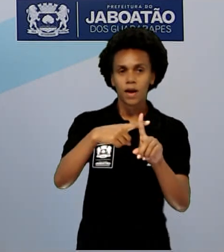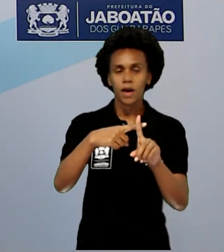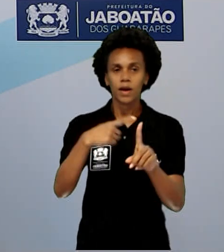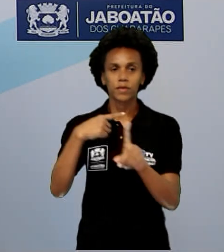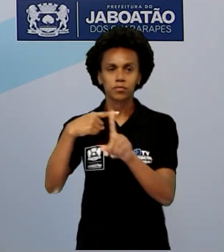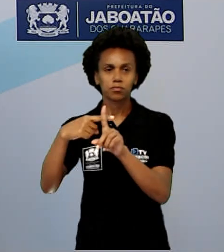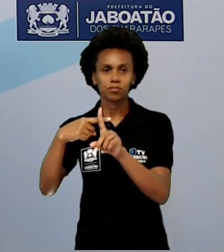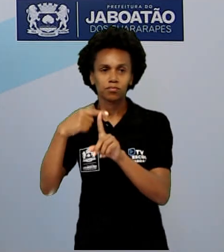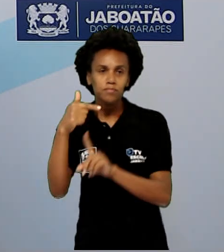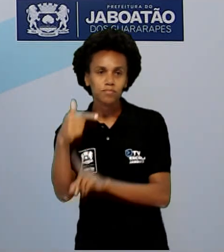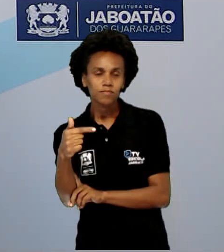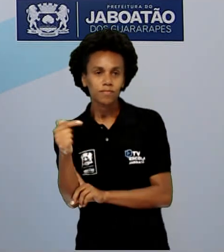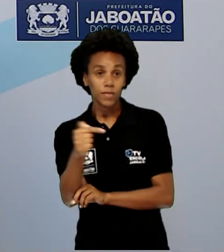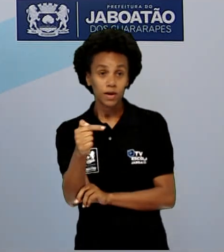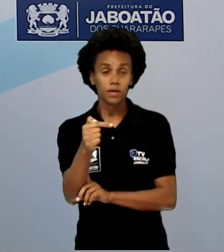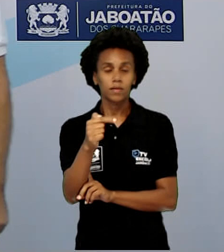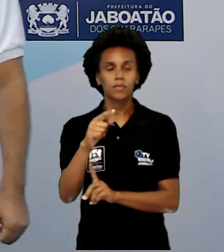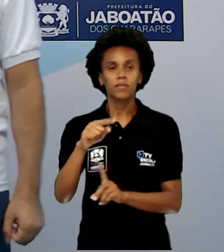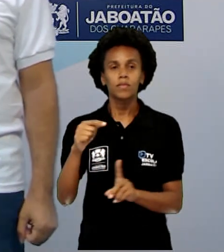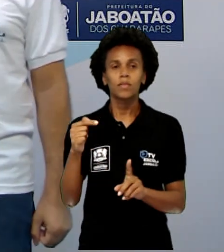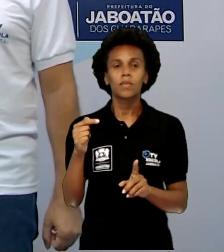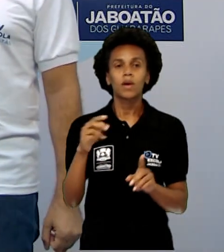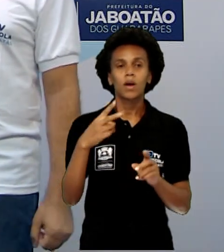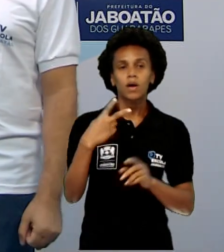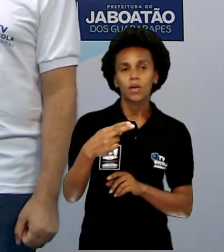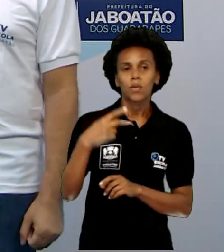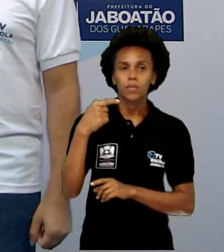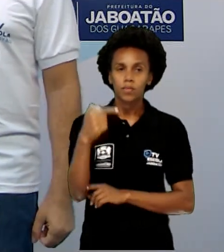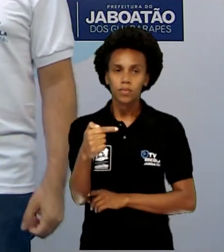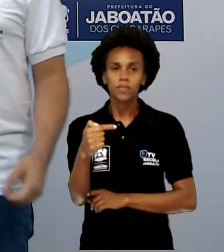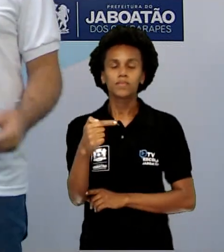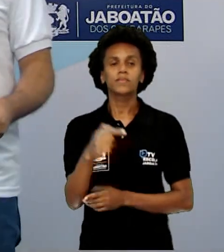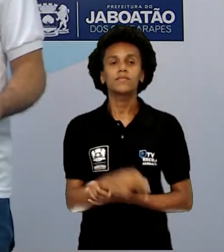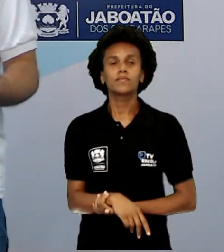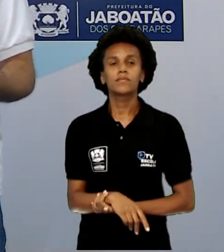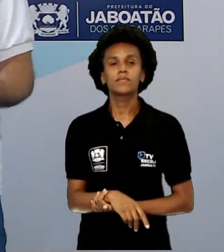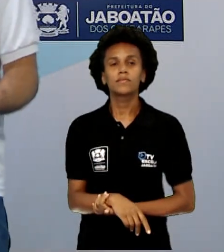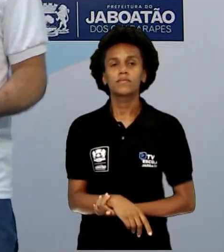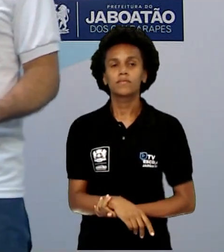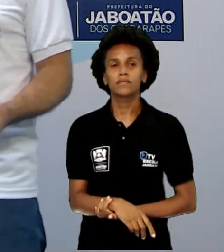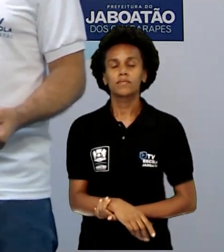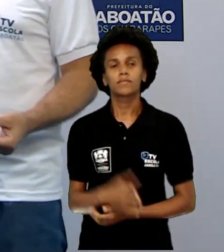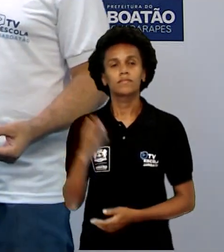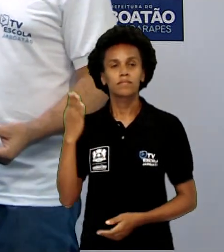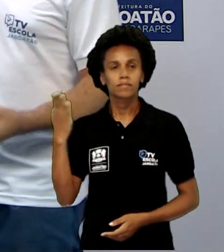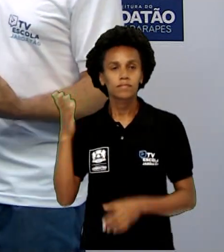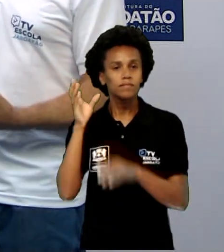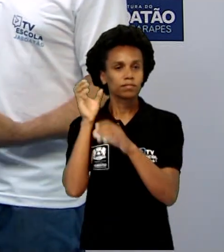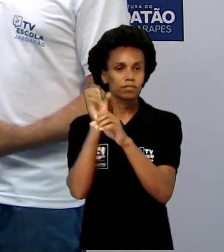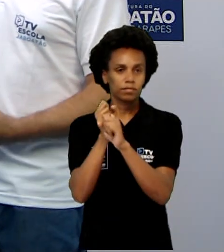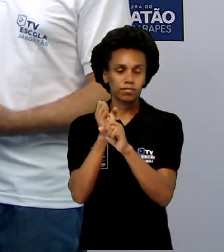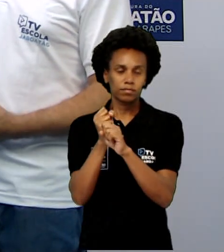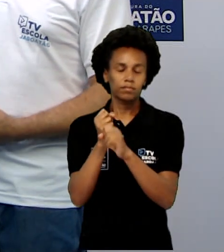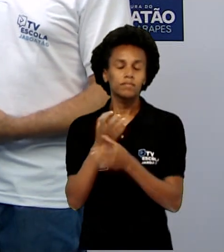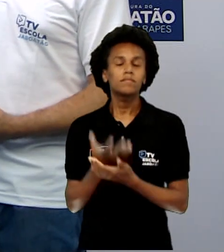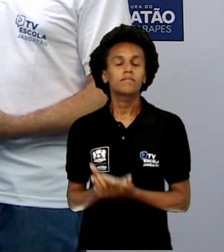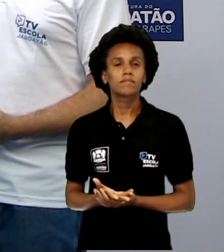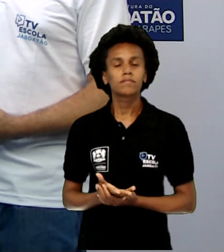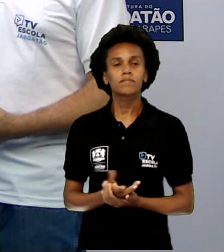fica menos 25x. E 5 vezes 6 dá 30. Essa aí é o resultado do que se